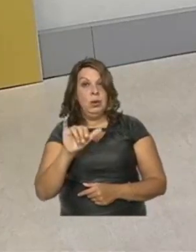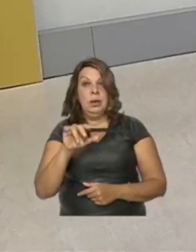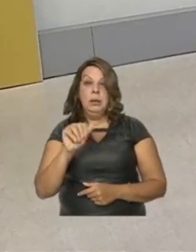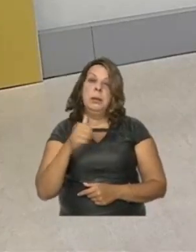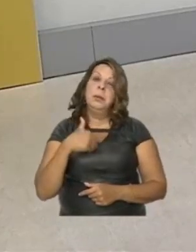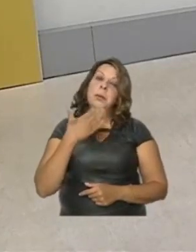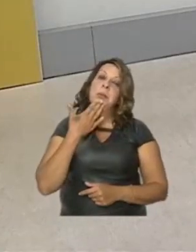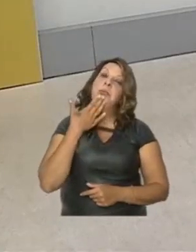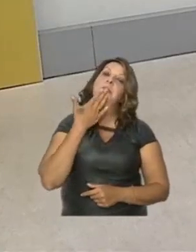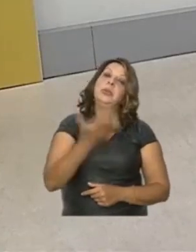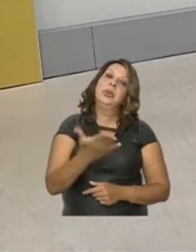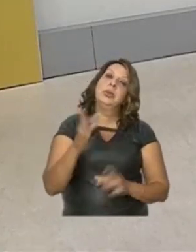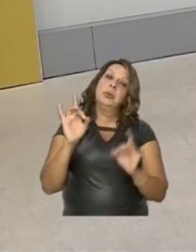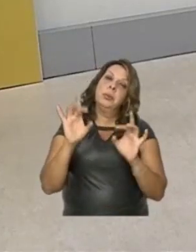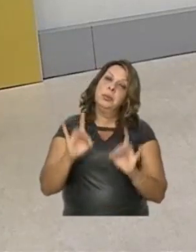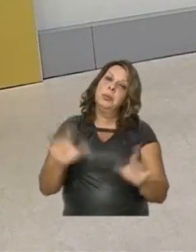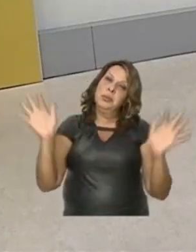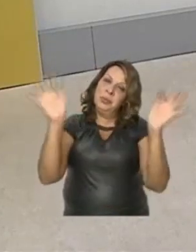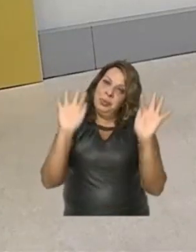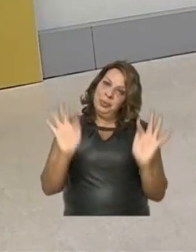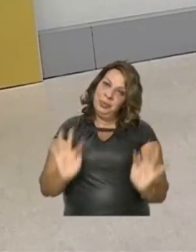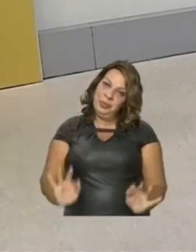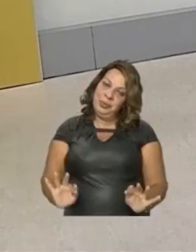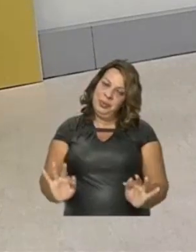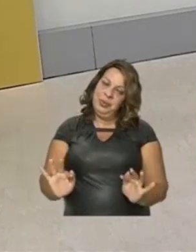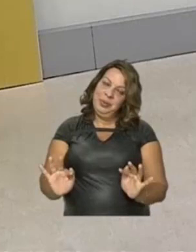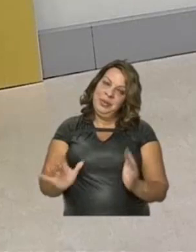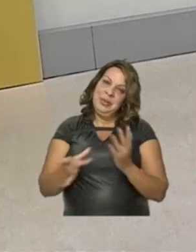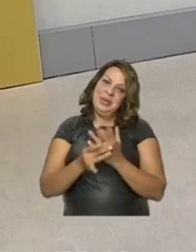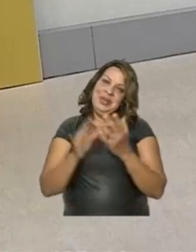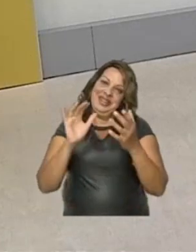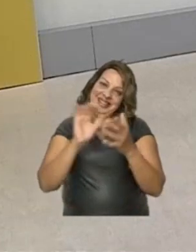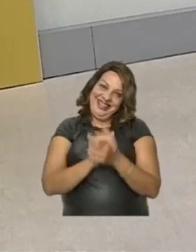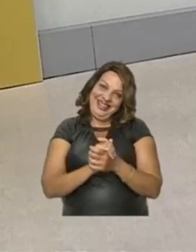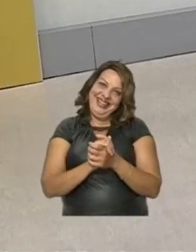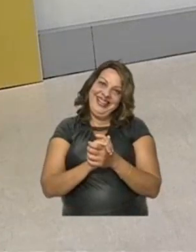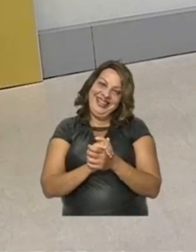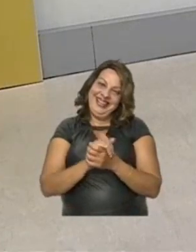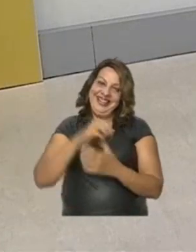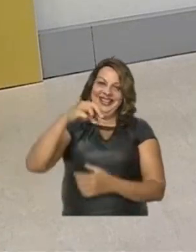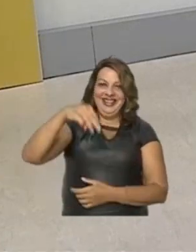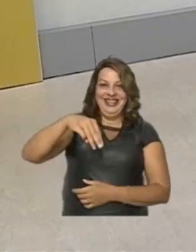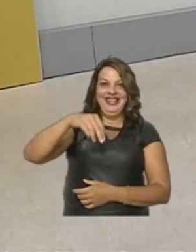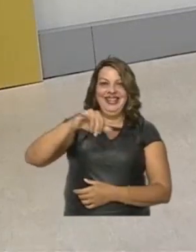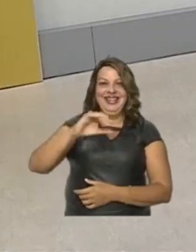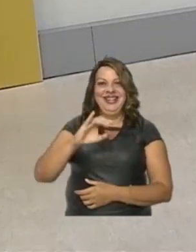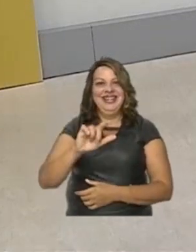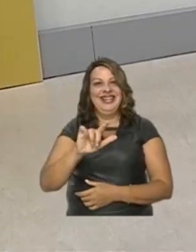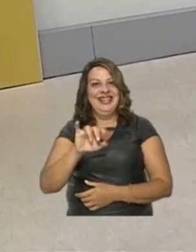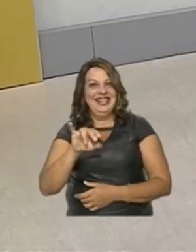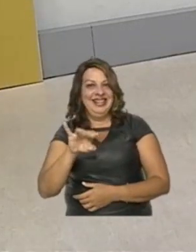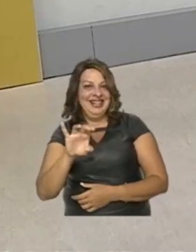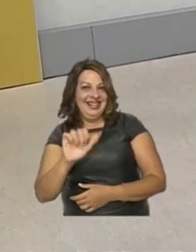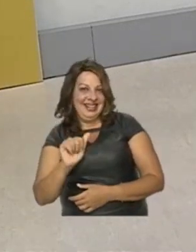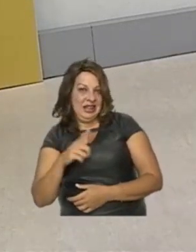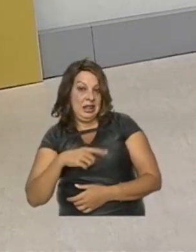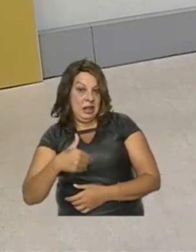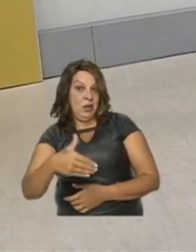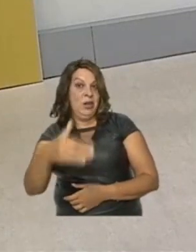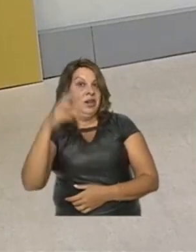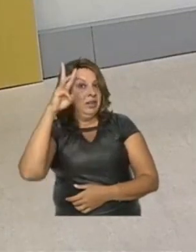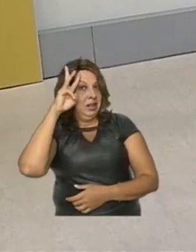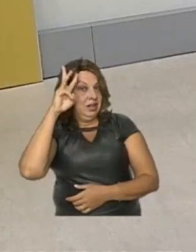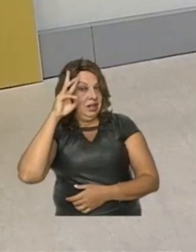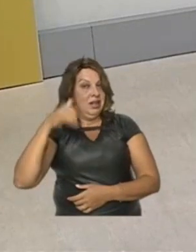pedido especial. Um feliz aniversário pra esposa, Missilene, que está aniversariando aí na terça. Estará aniversariando